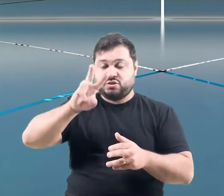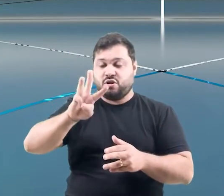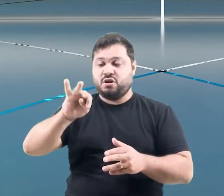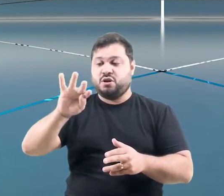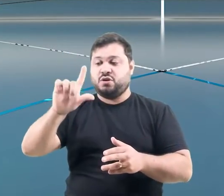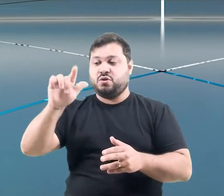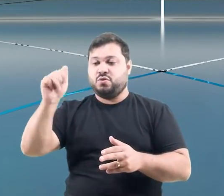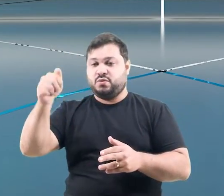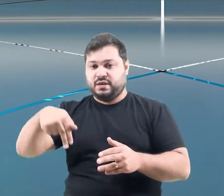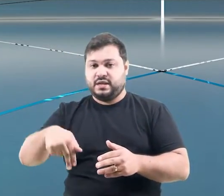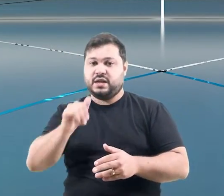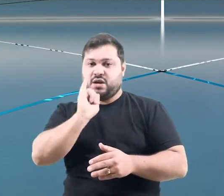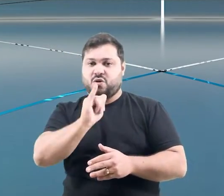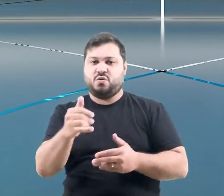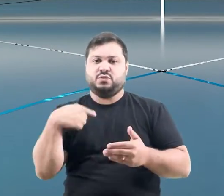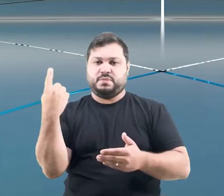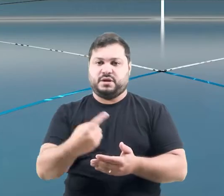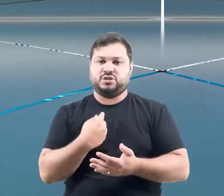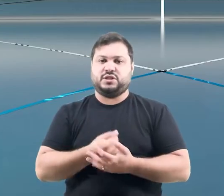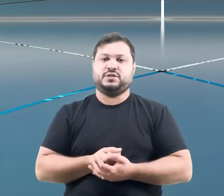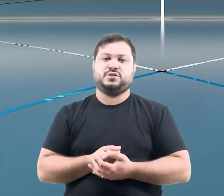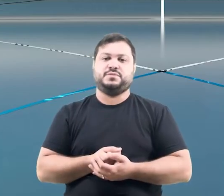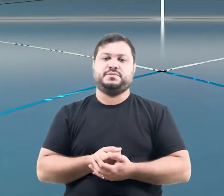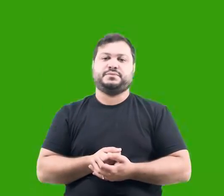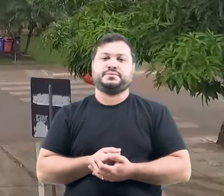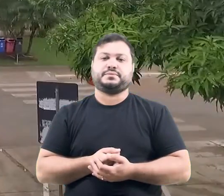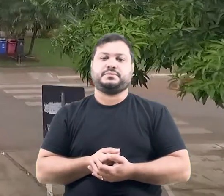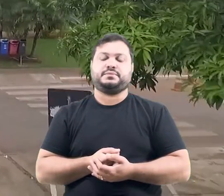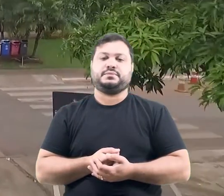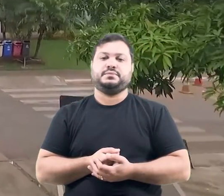história que o William Nascimento conta pra gente.